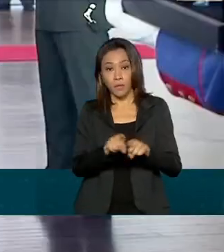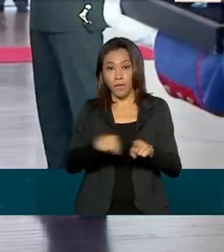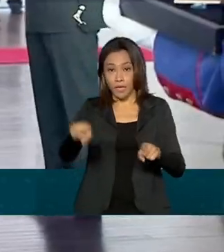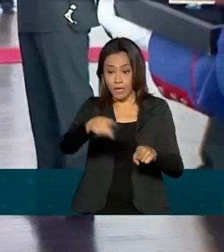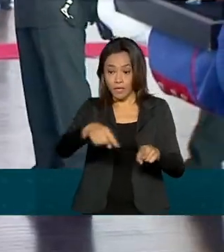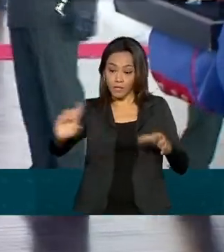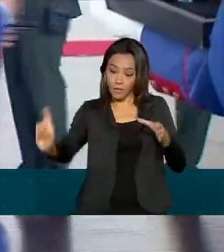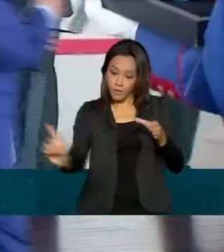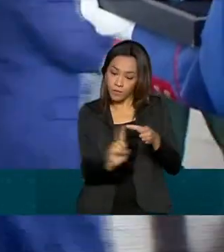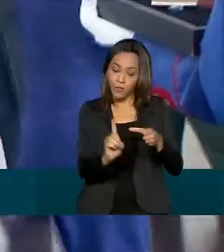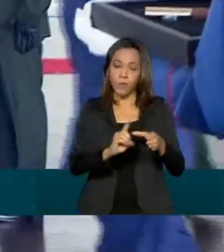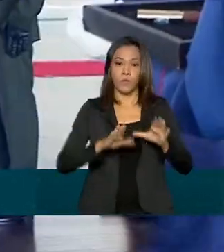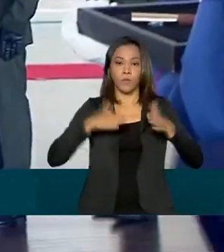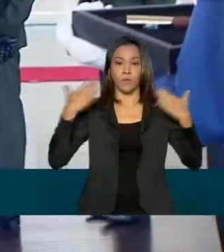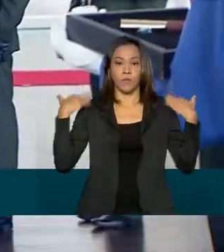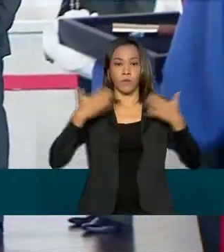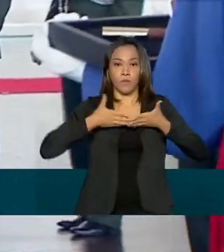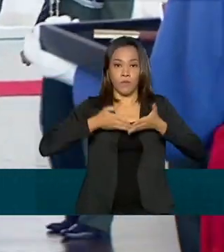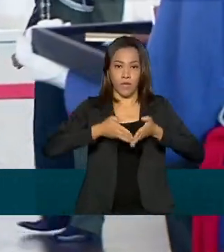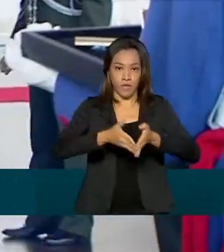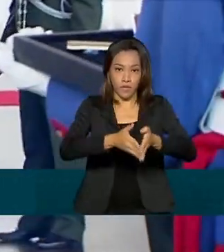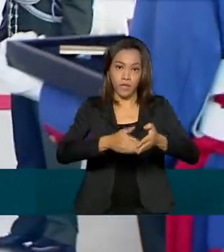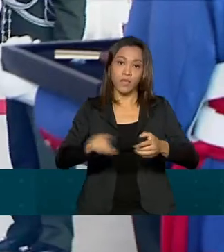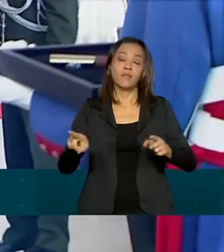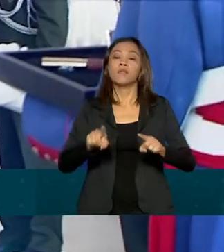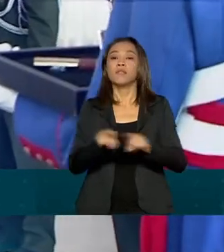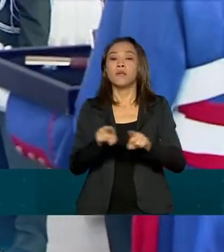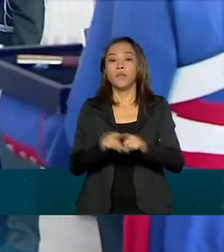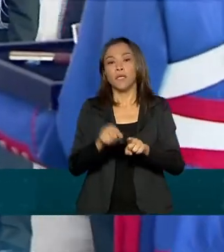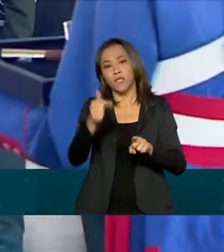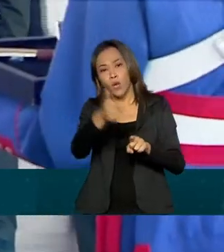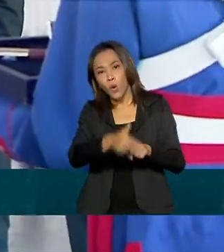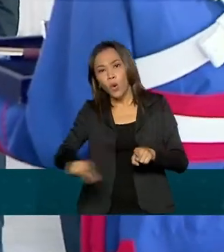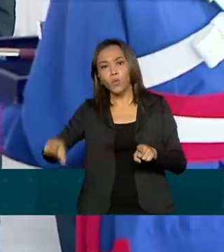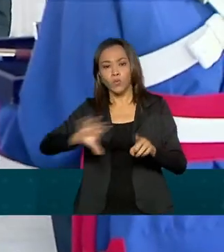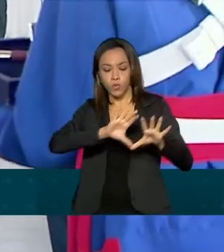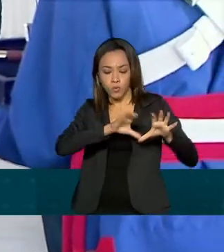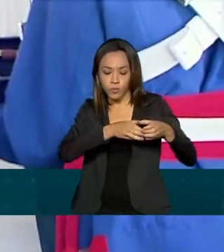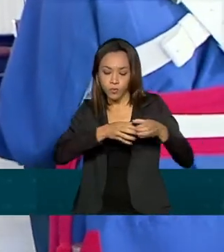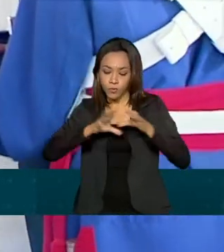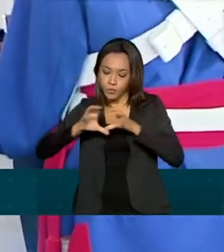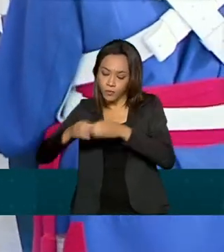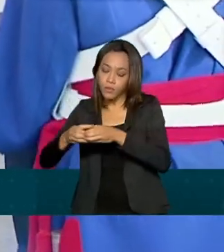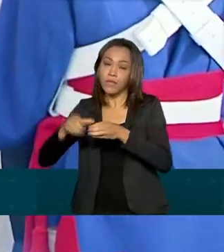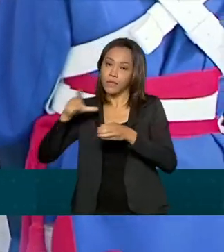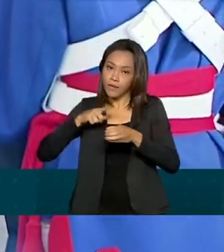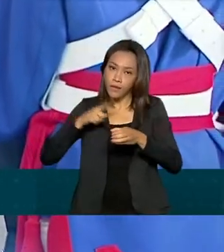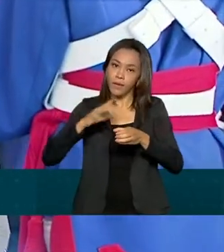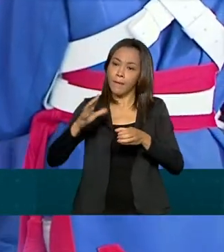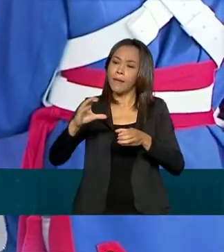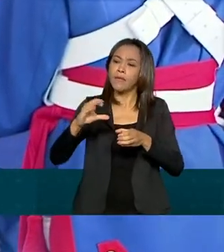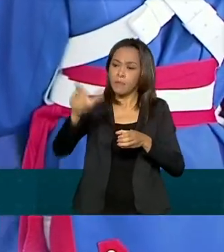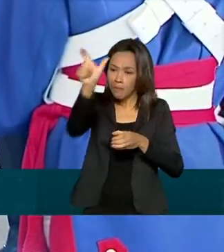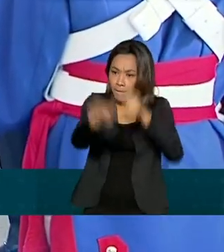da Força Aérea Brasileira e das forças auxiliares que tenham praticado a ação destacada ou